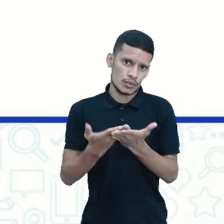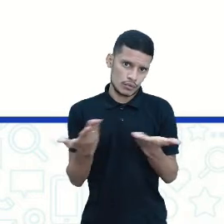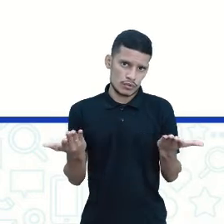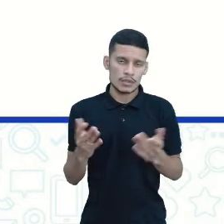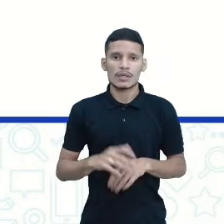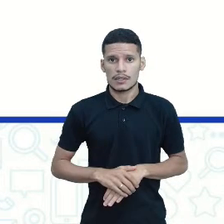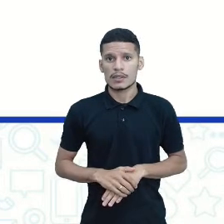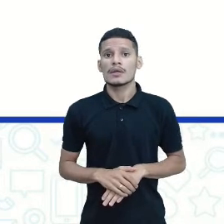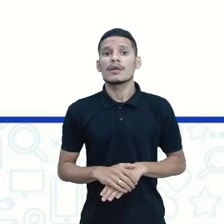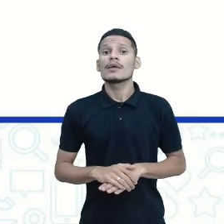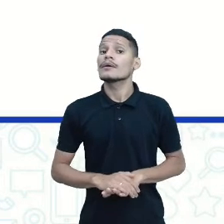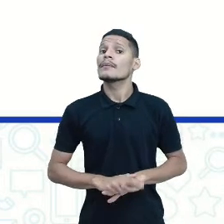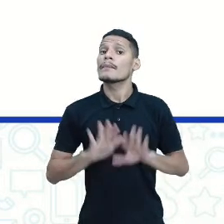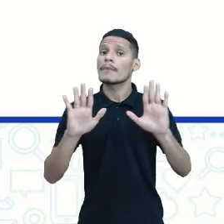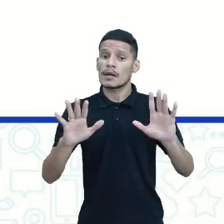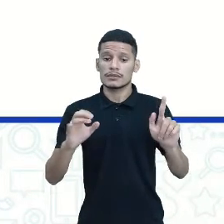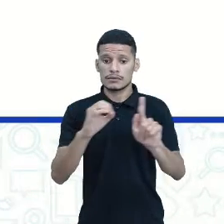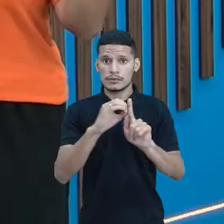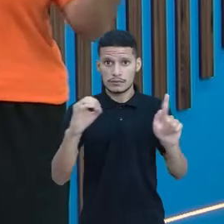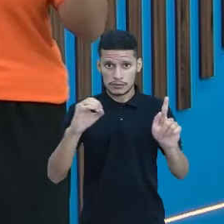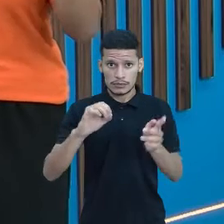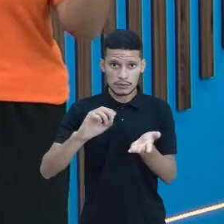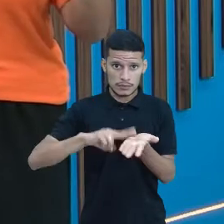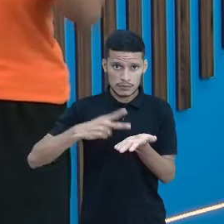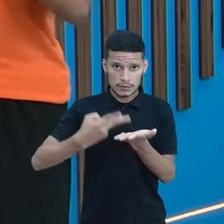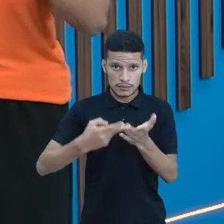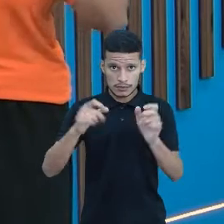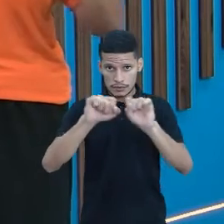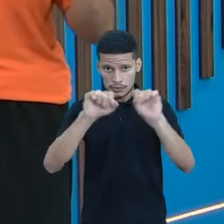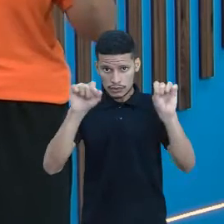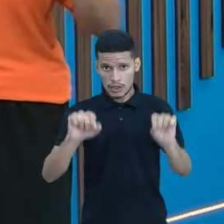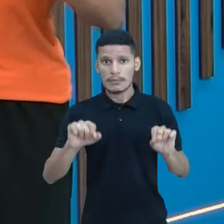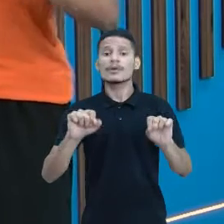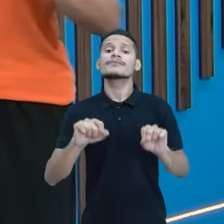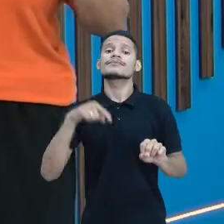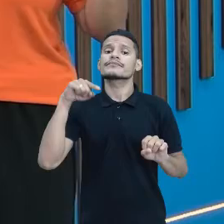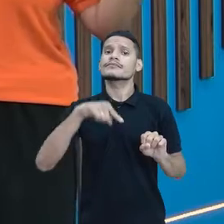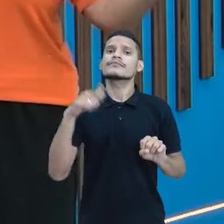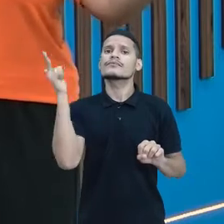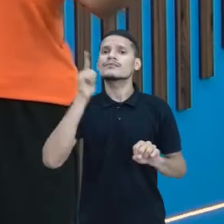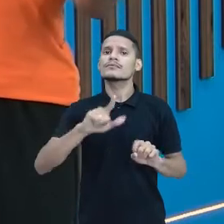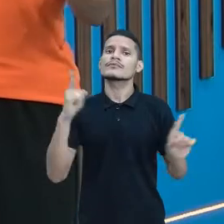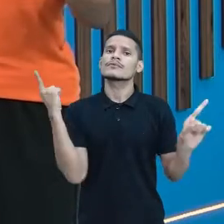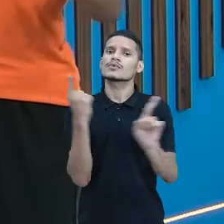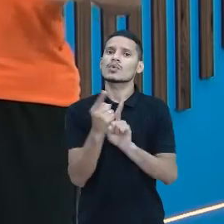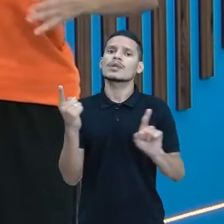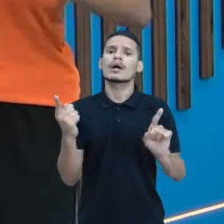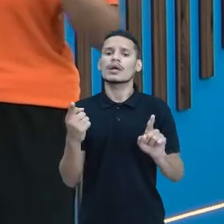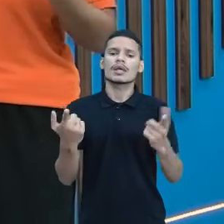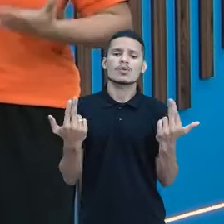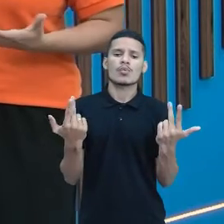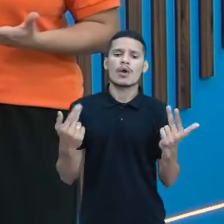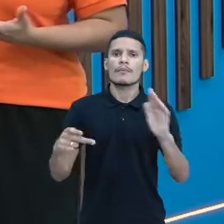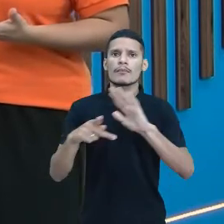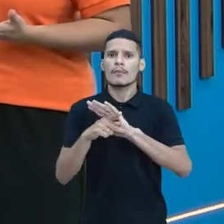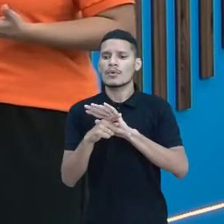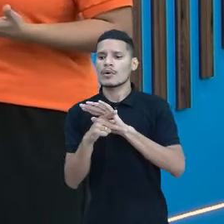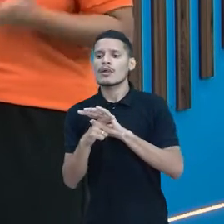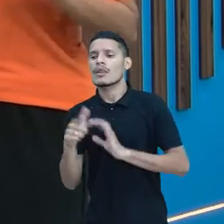né? Então, o Google, o software, o sistema conseguiu encontrar semelhanças entre essas